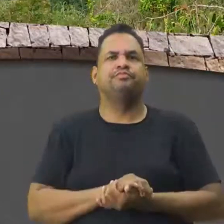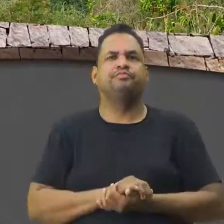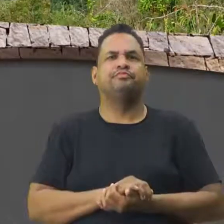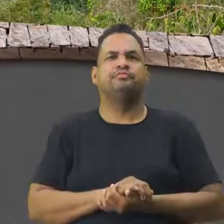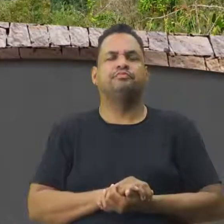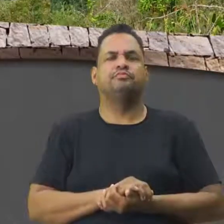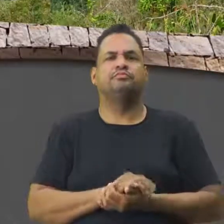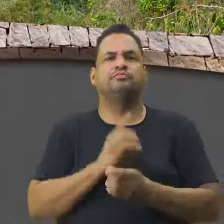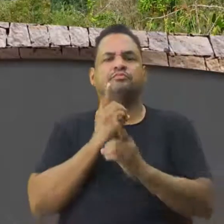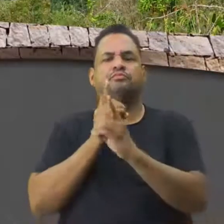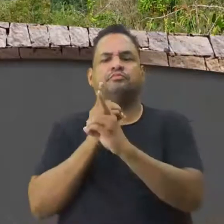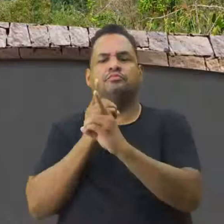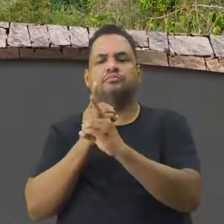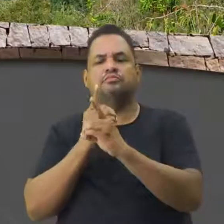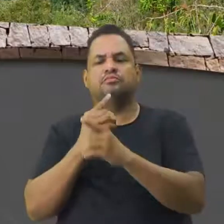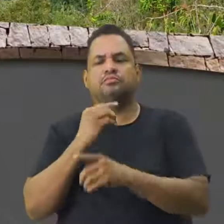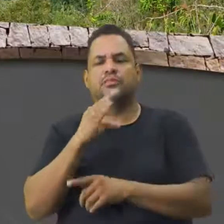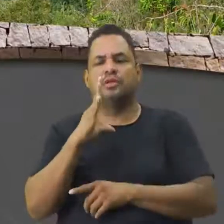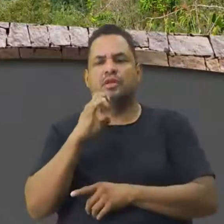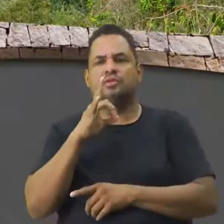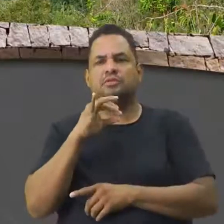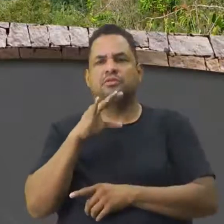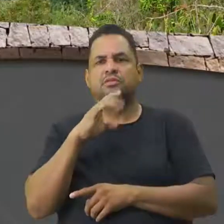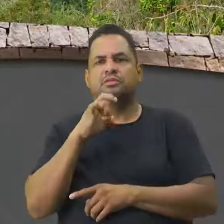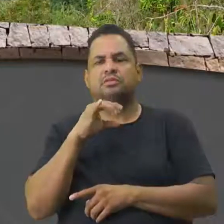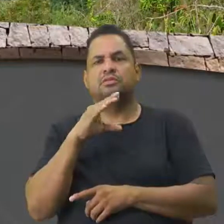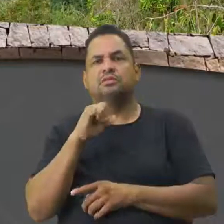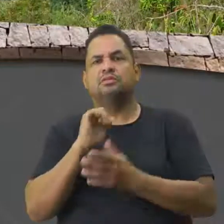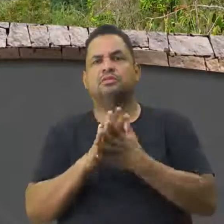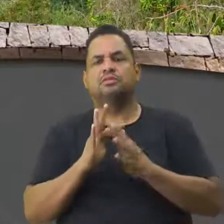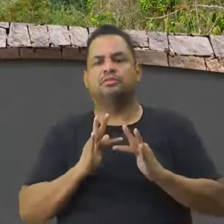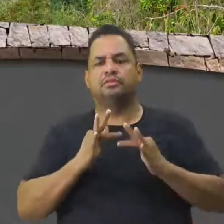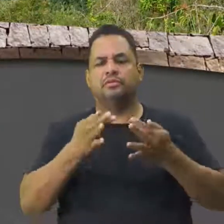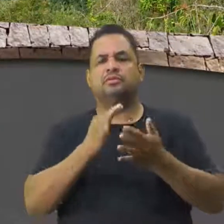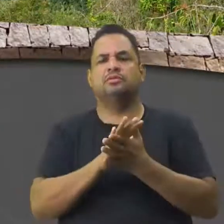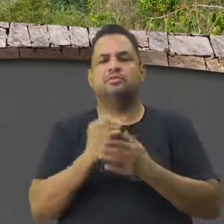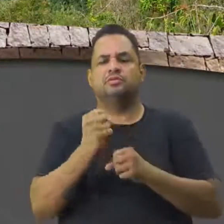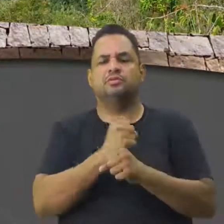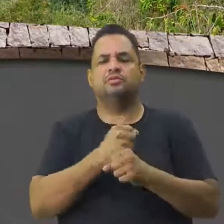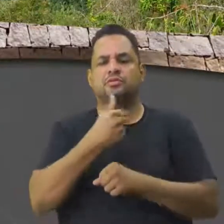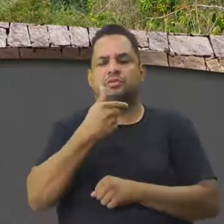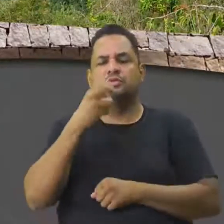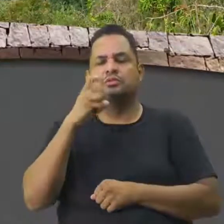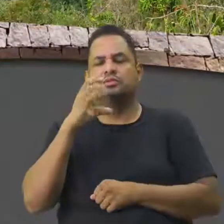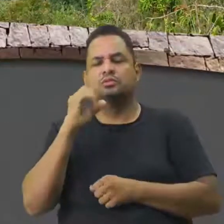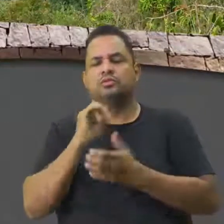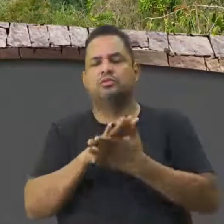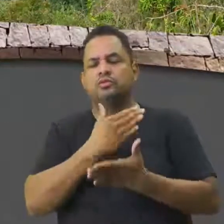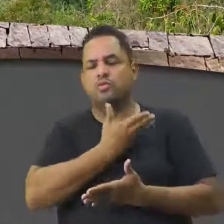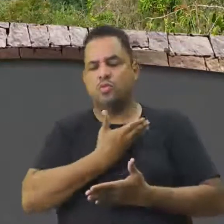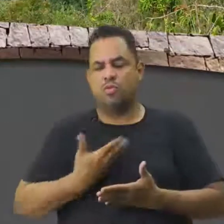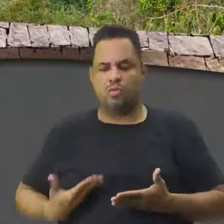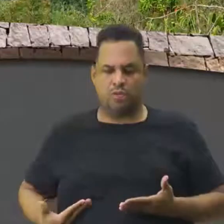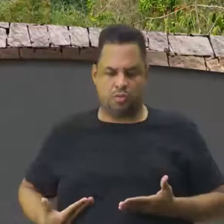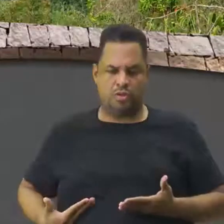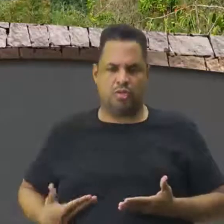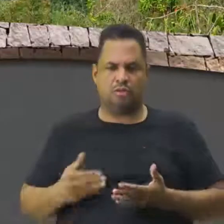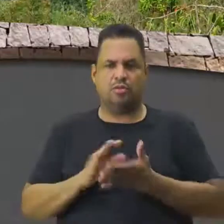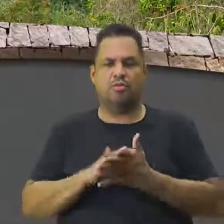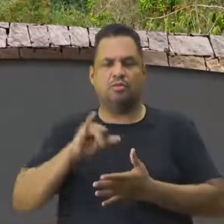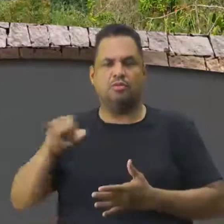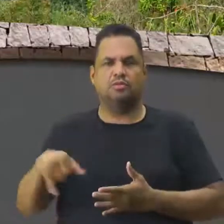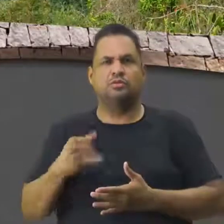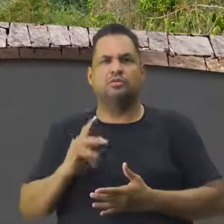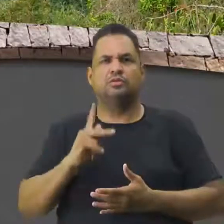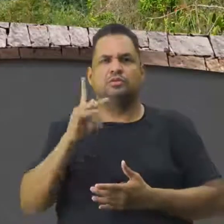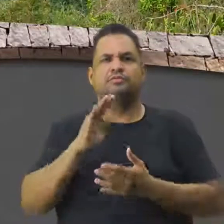encontram casterita, final dos anos 50, governo JK no Brasil. Indústria, o Brasil estava